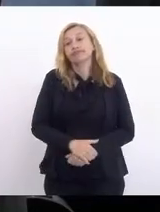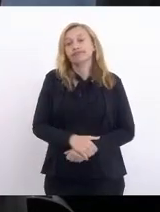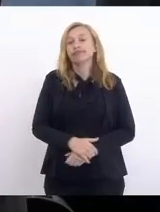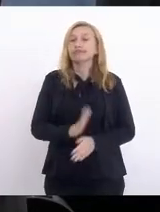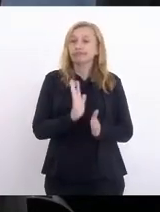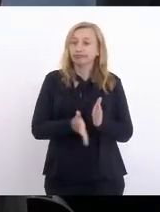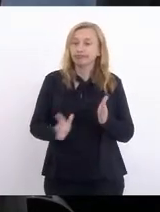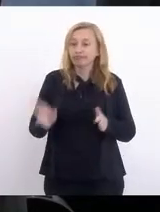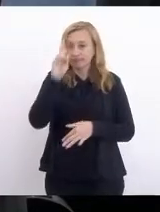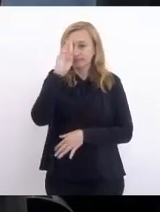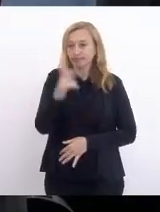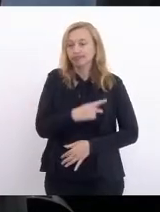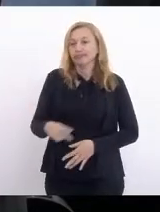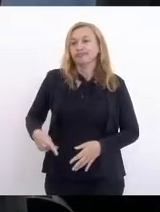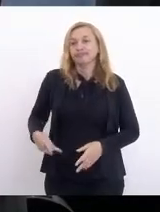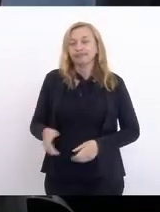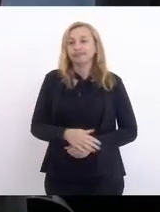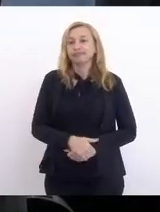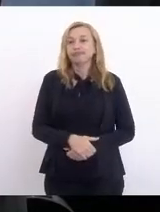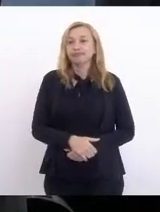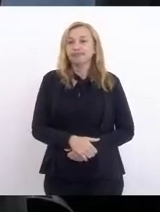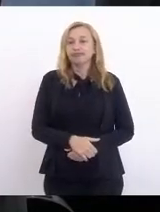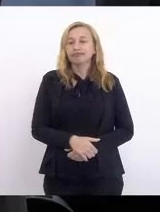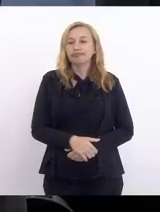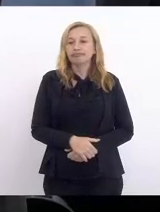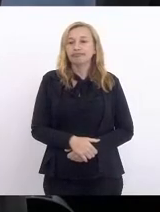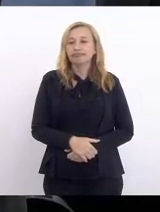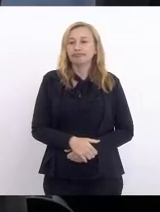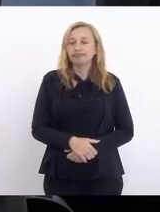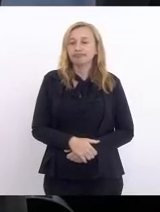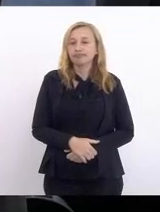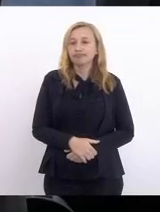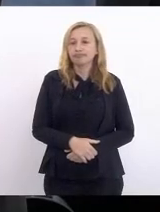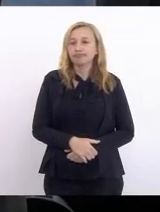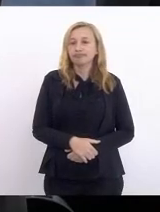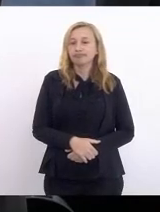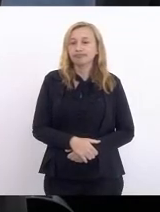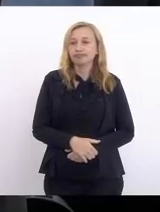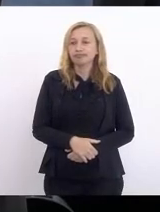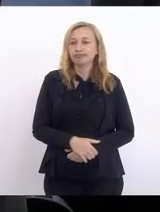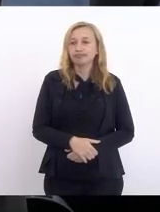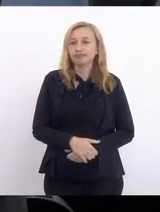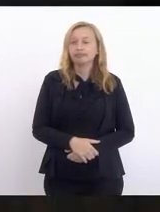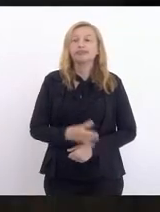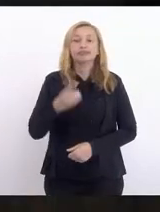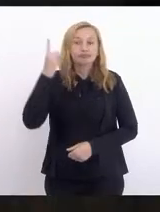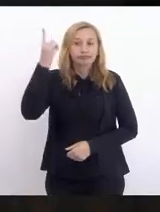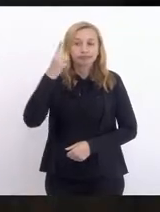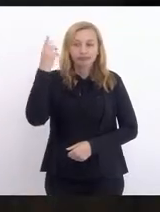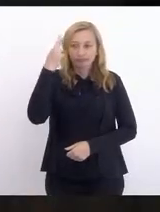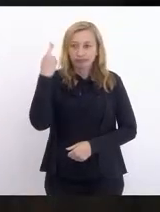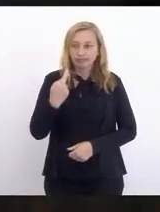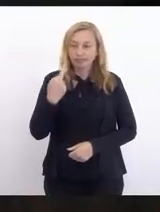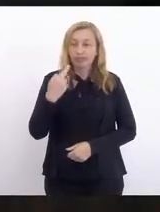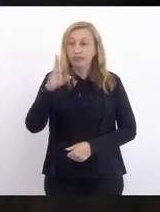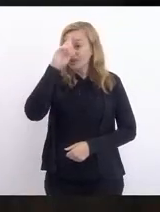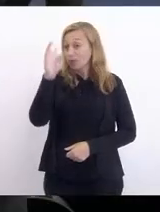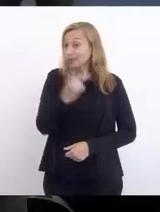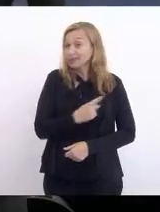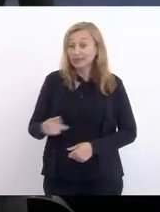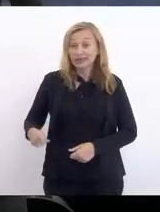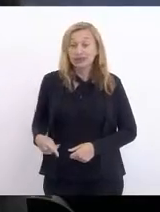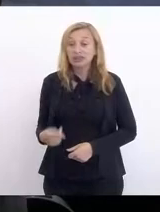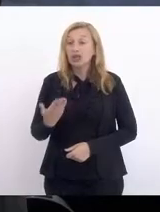e pela ordem seu presidente o deputado a Renata se o presidente